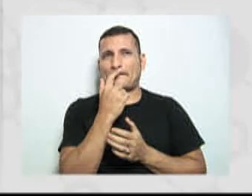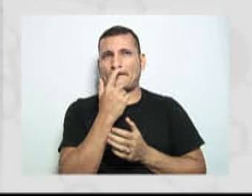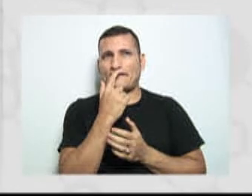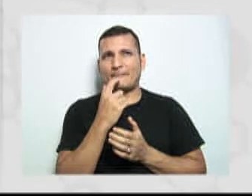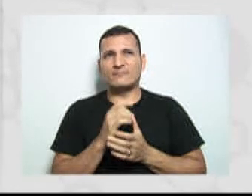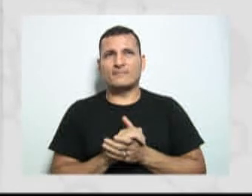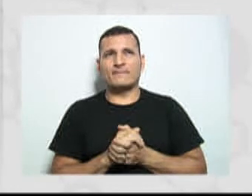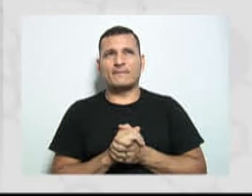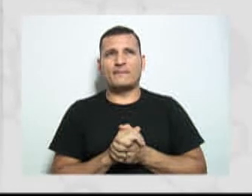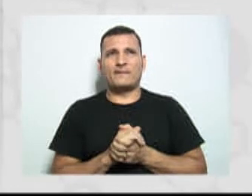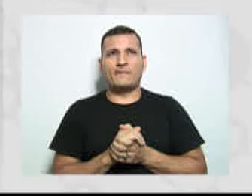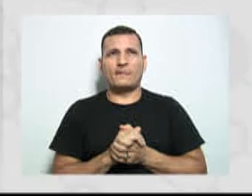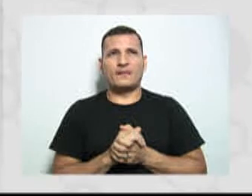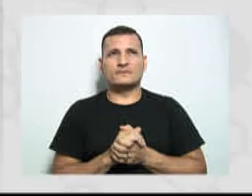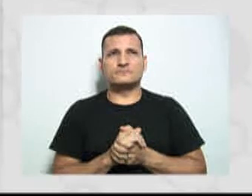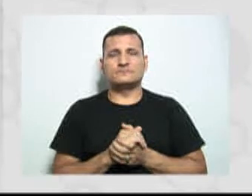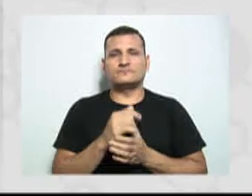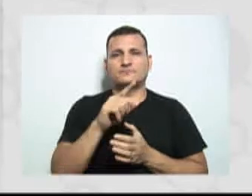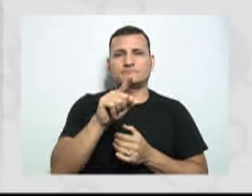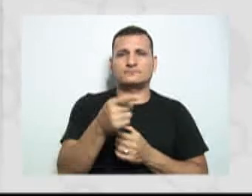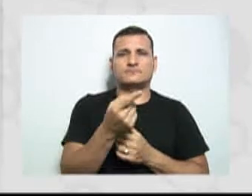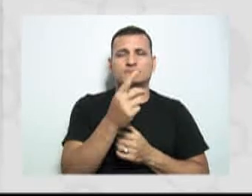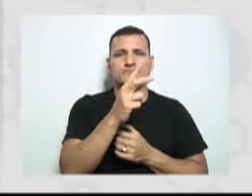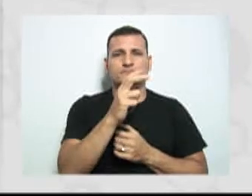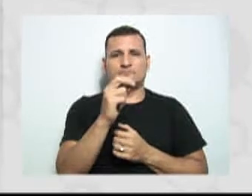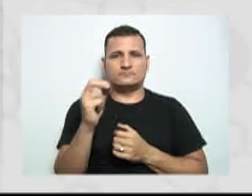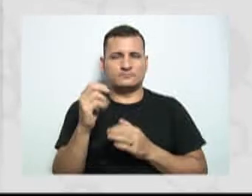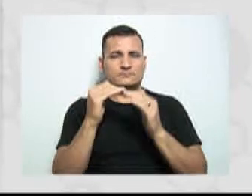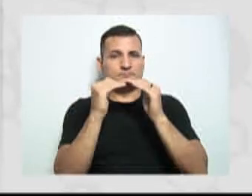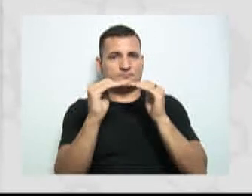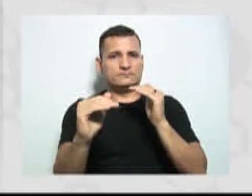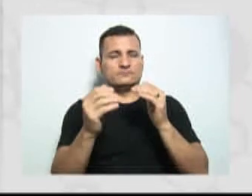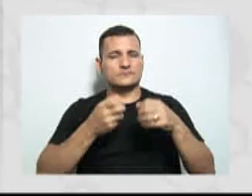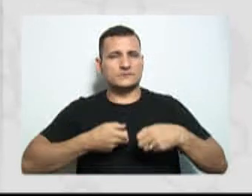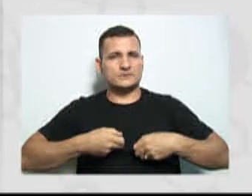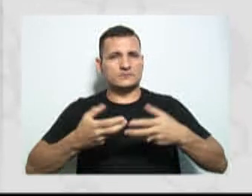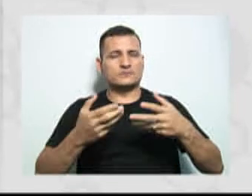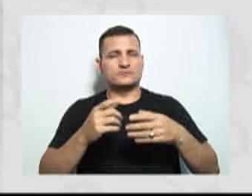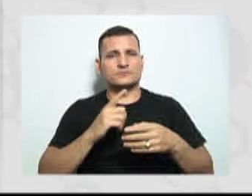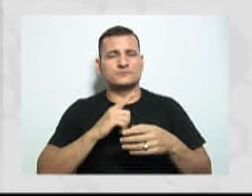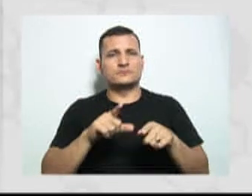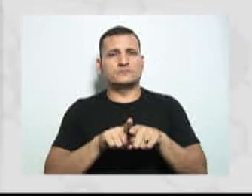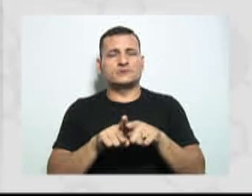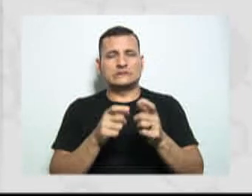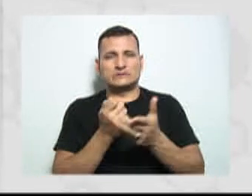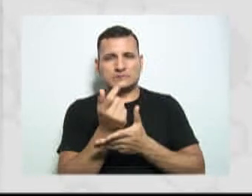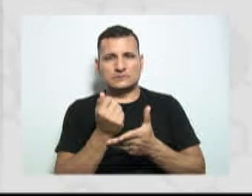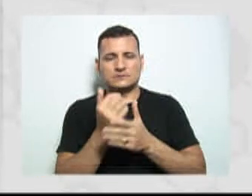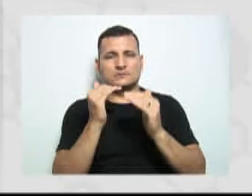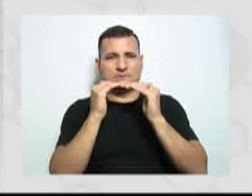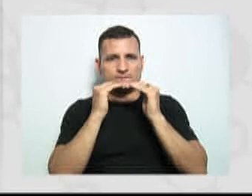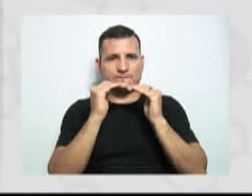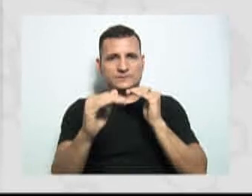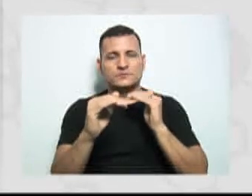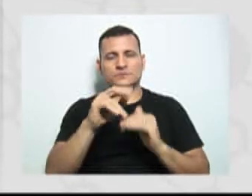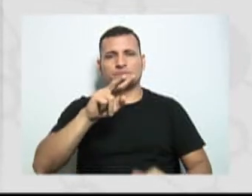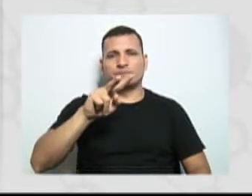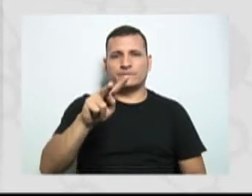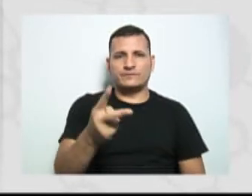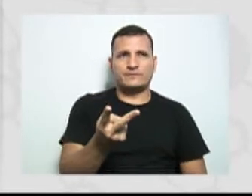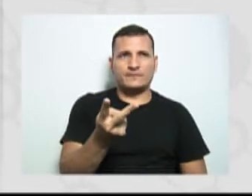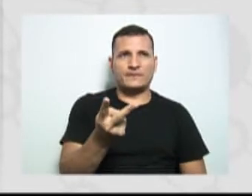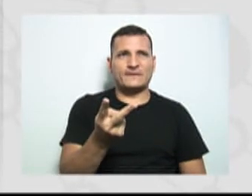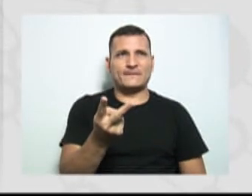nós temos os custos fixos de R$ 1.500 e nós temos despesas fixas de R$ 2.000. Se eu somar R$